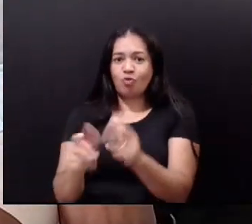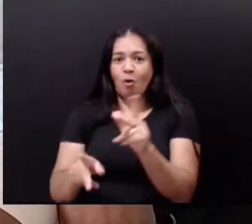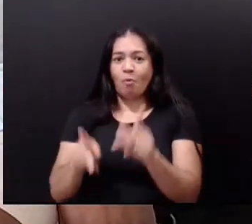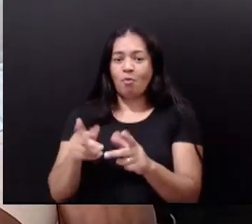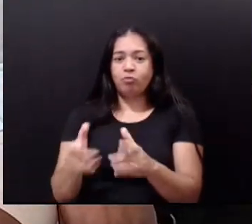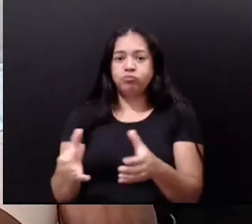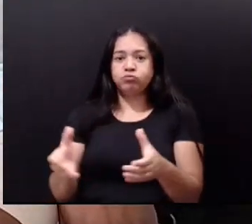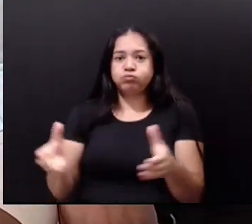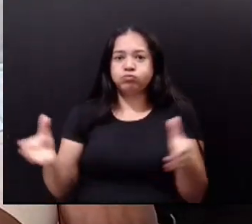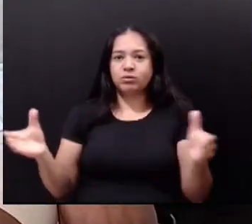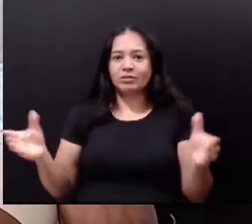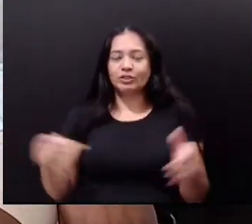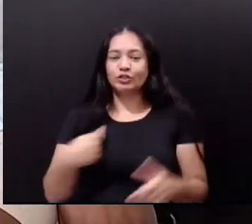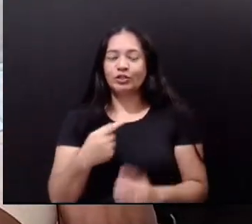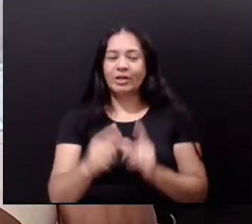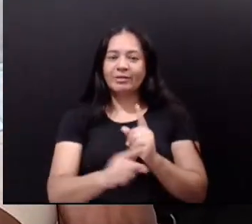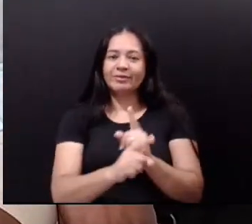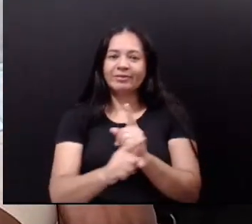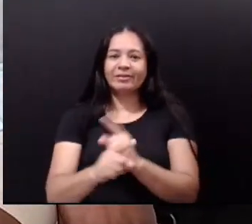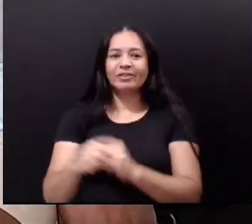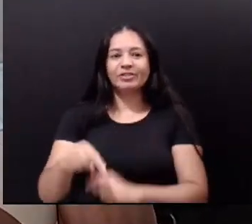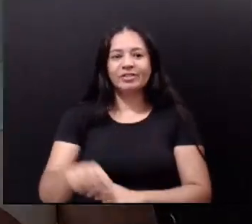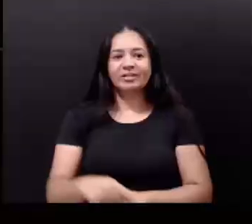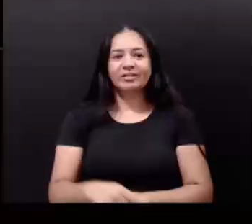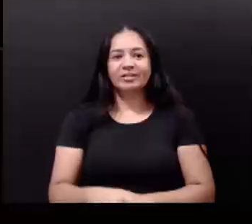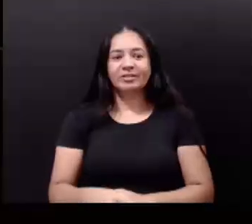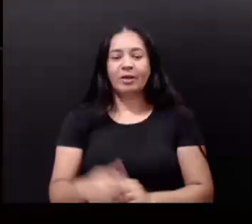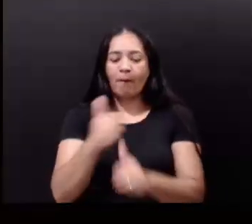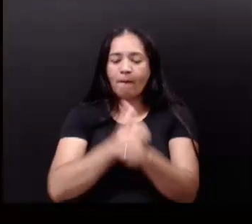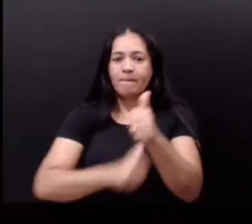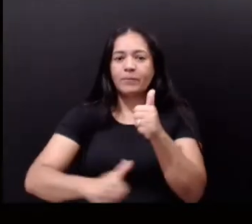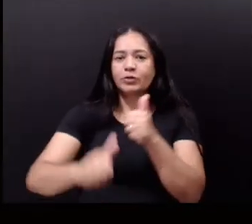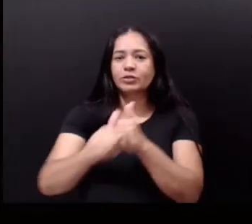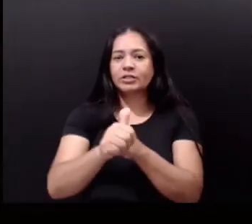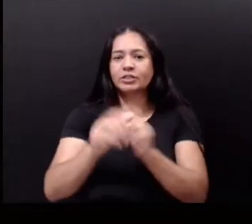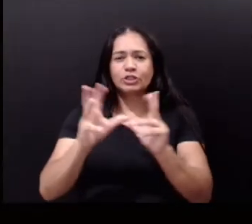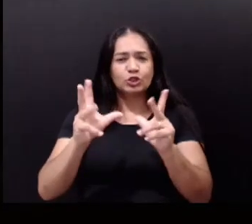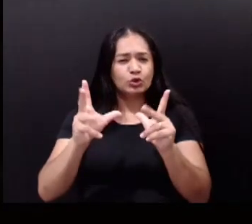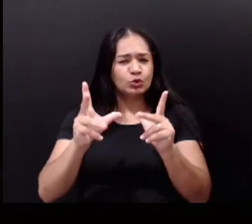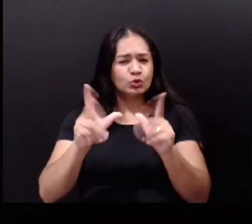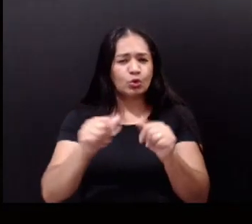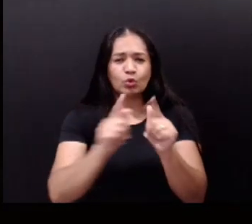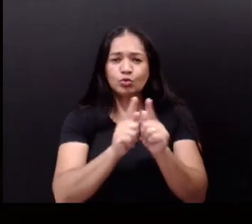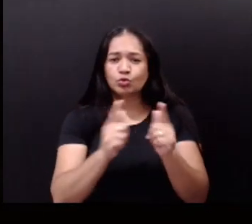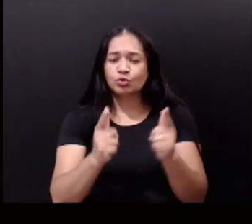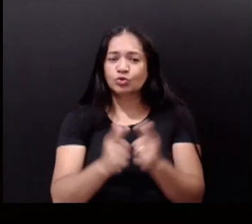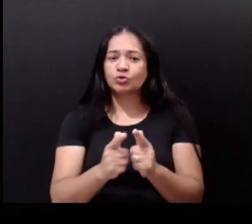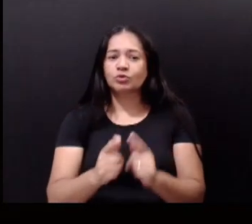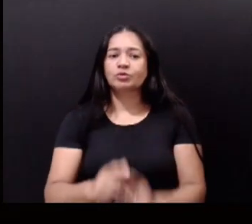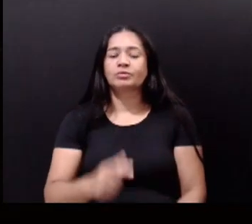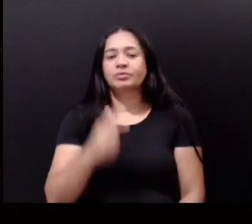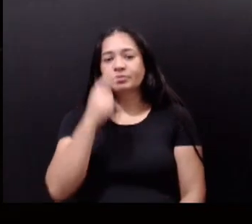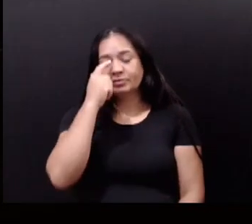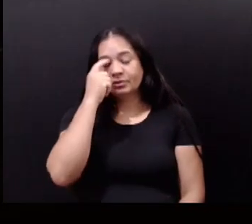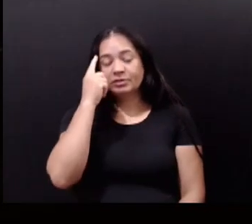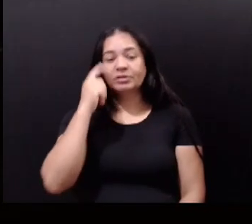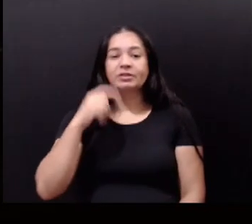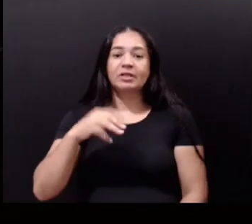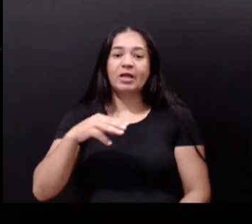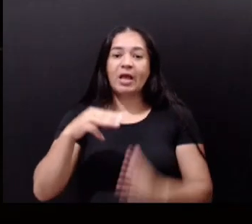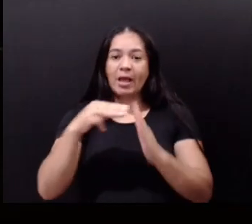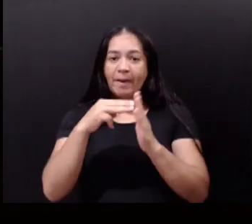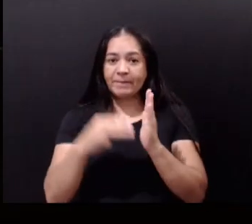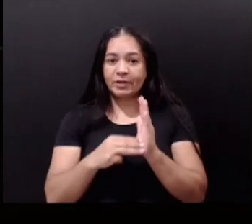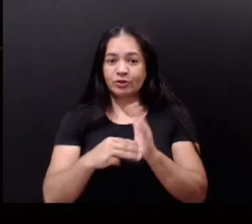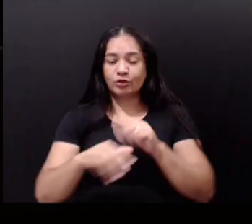aqui, né? Um protagonismo em todas as camadas, né? A metodologia do serviço de